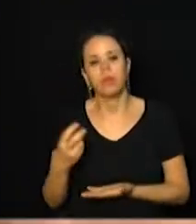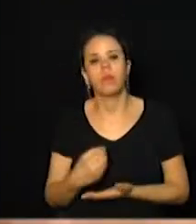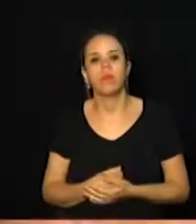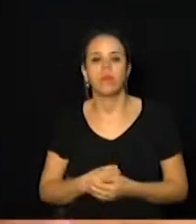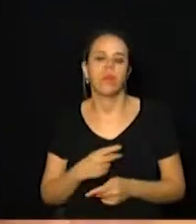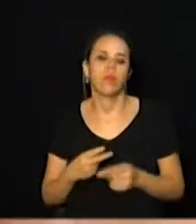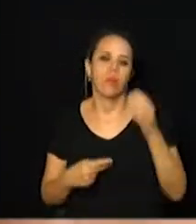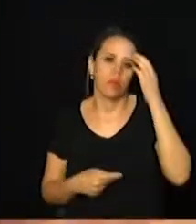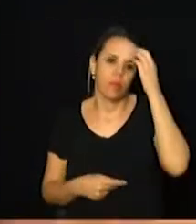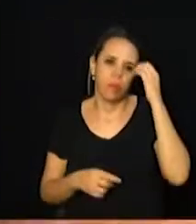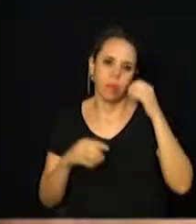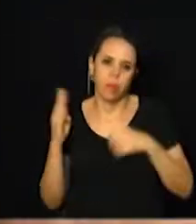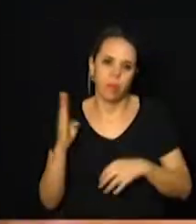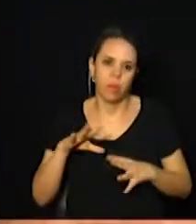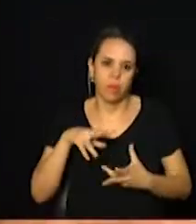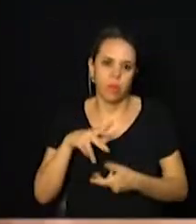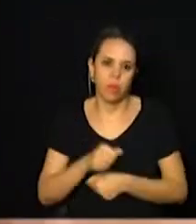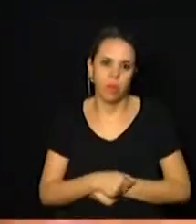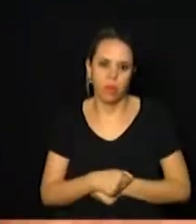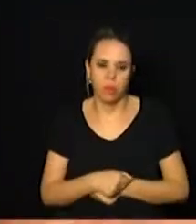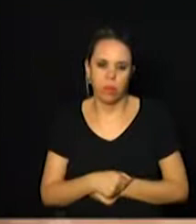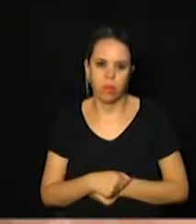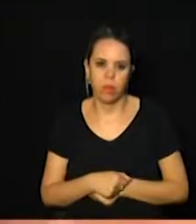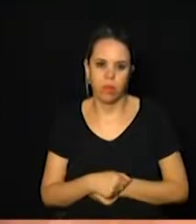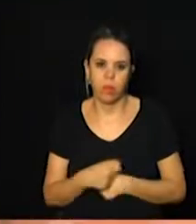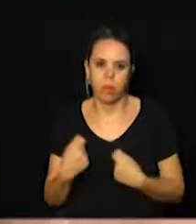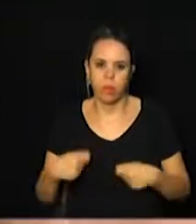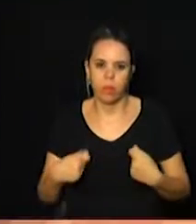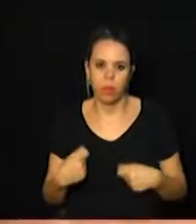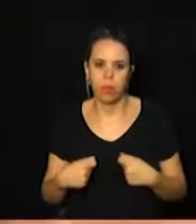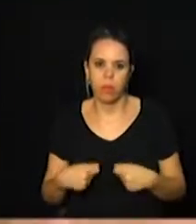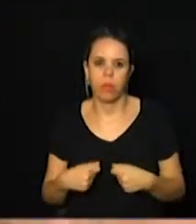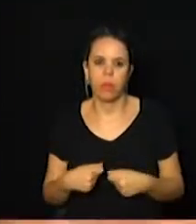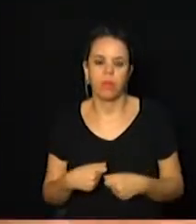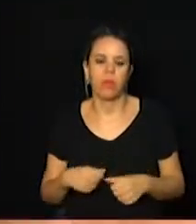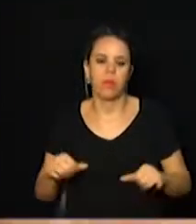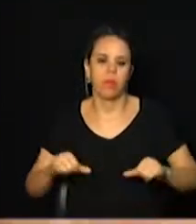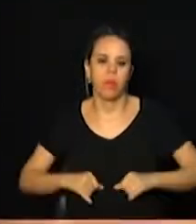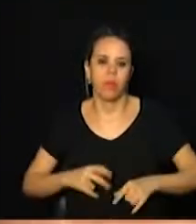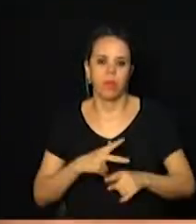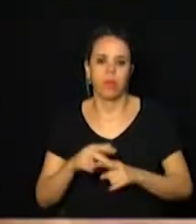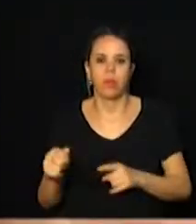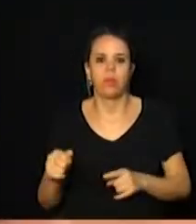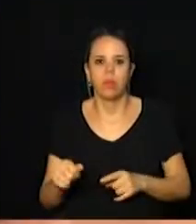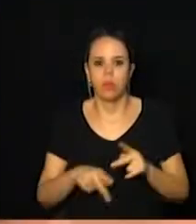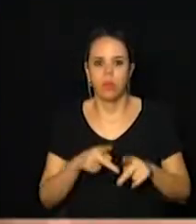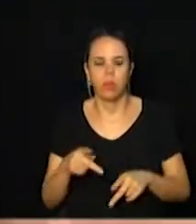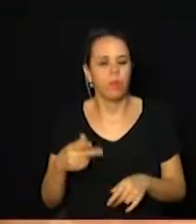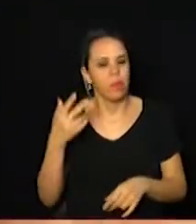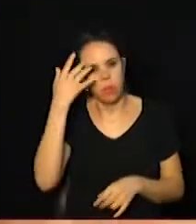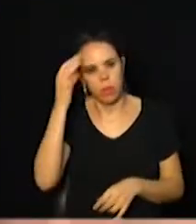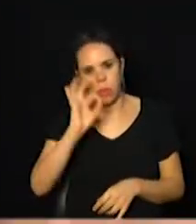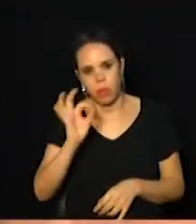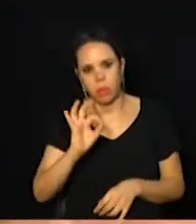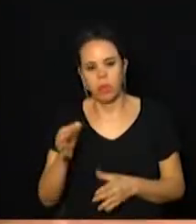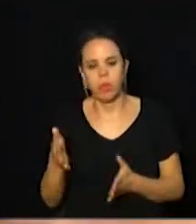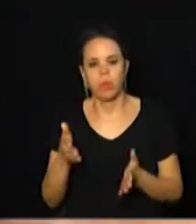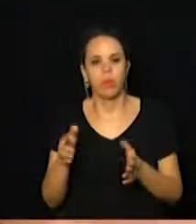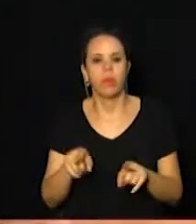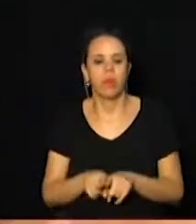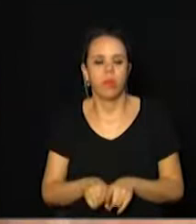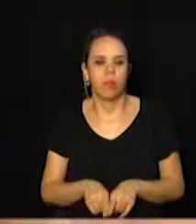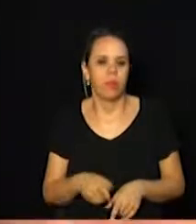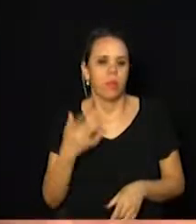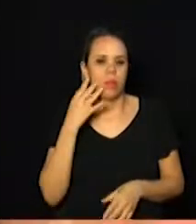povo não só o Brasil o mundo inteiro é preciso sair desse fofo o povo não tá sabendo pronto caminhar